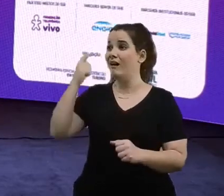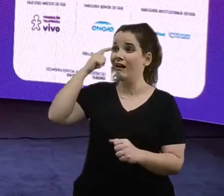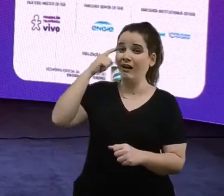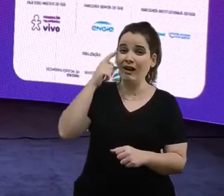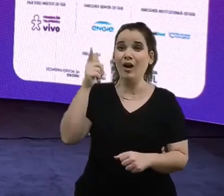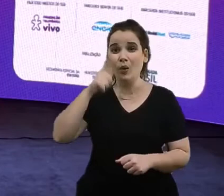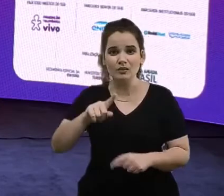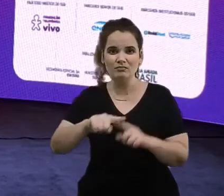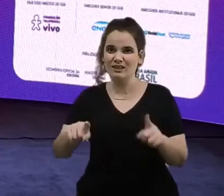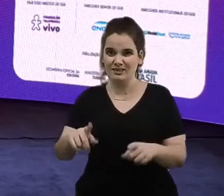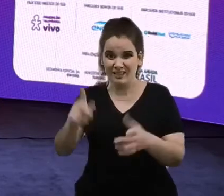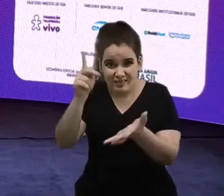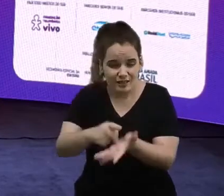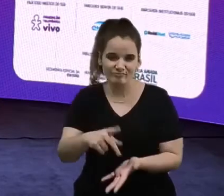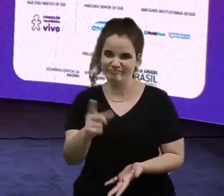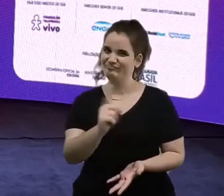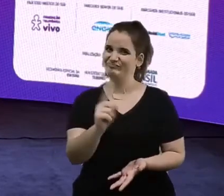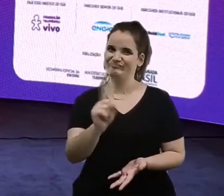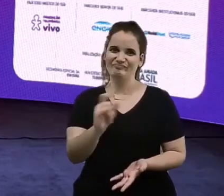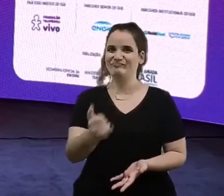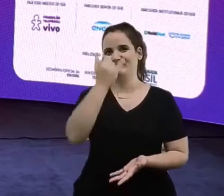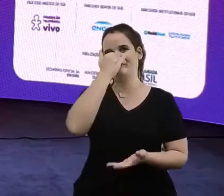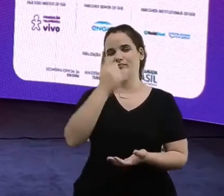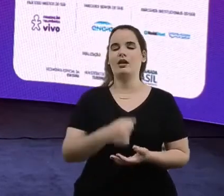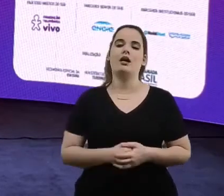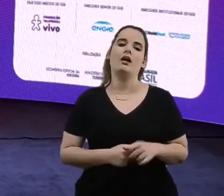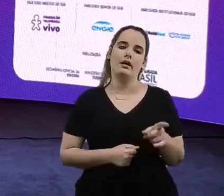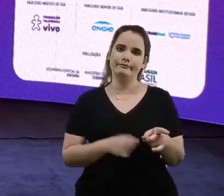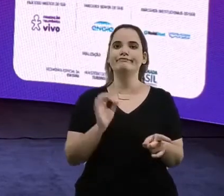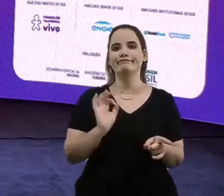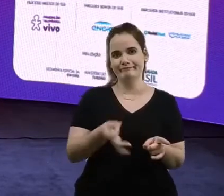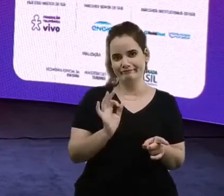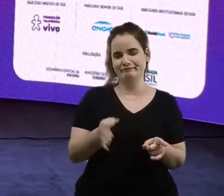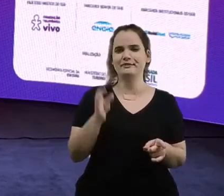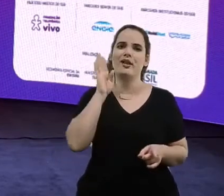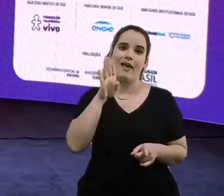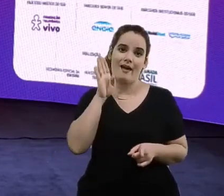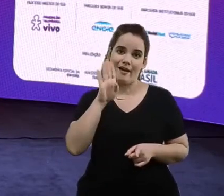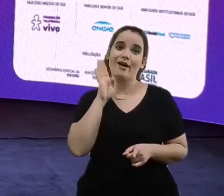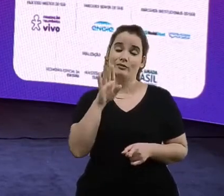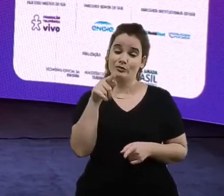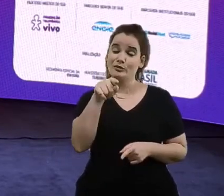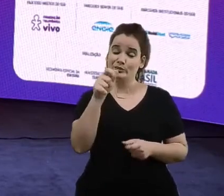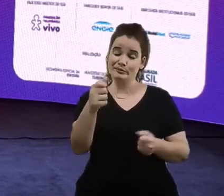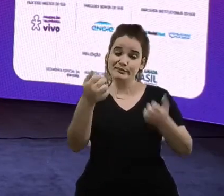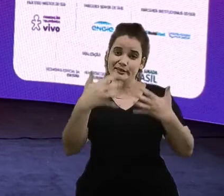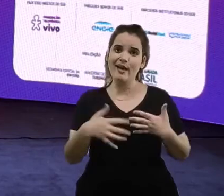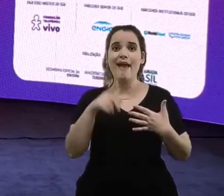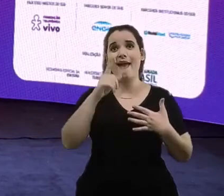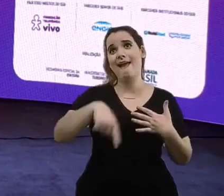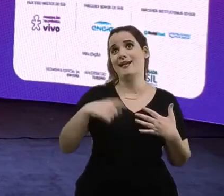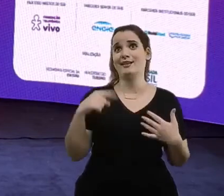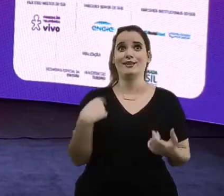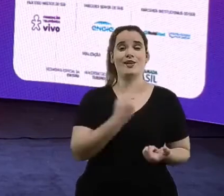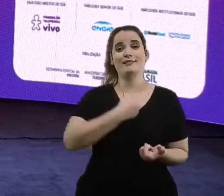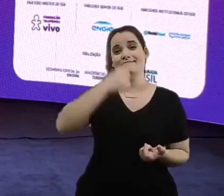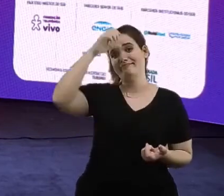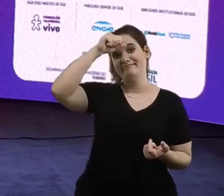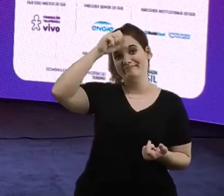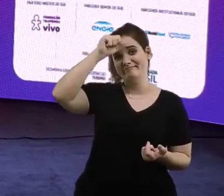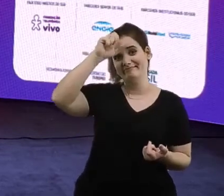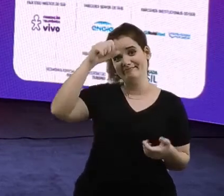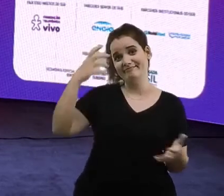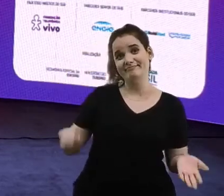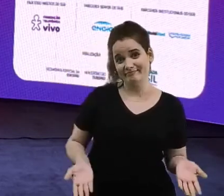Muito bom também essa tua colocação no final agora, Ana, porque isso é parte também do nosso aprendizado no trabalho, né?